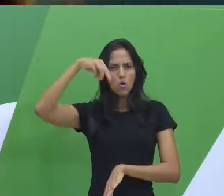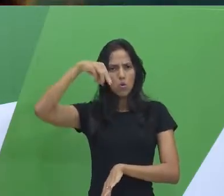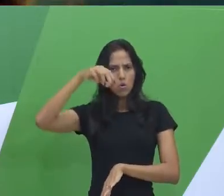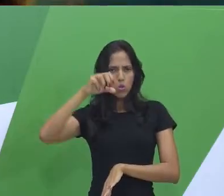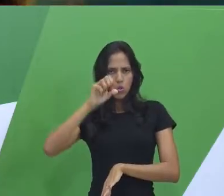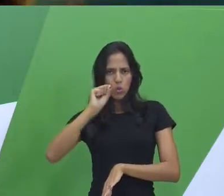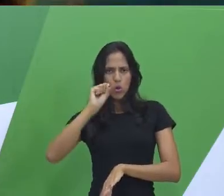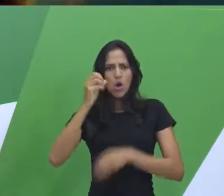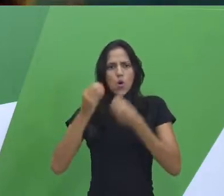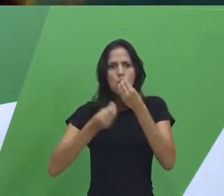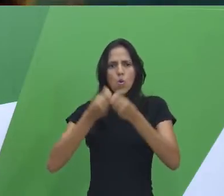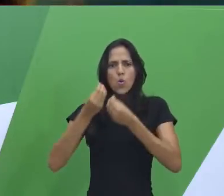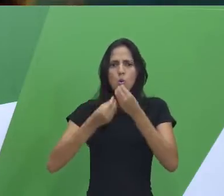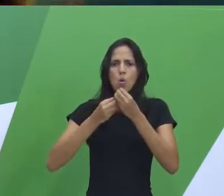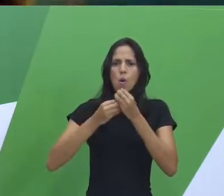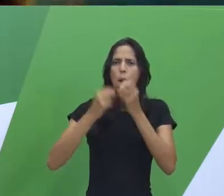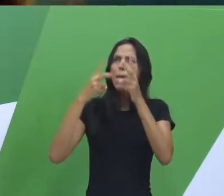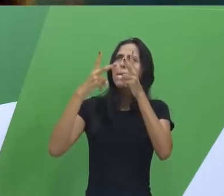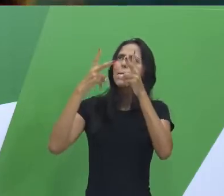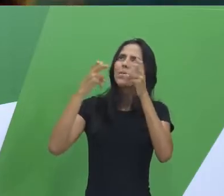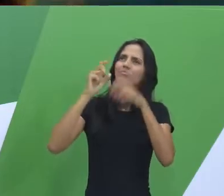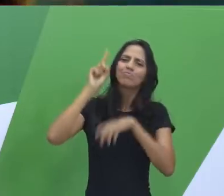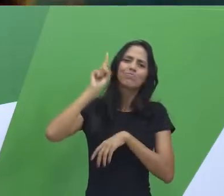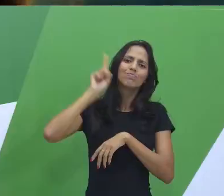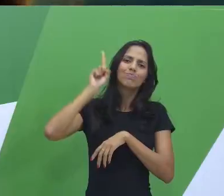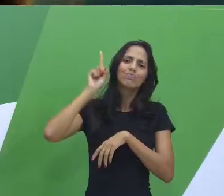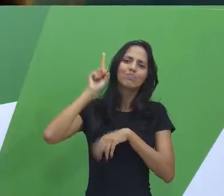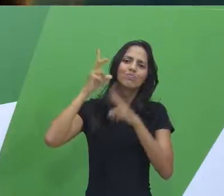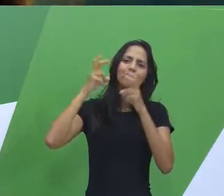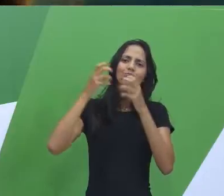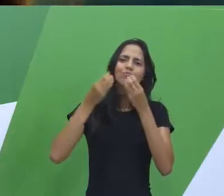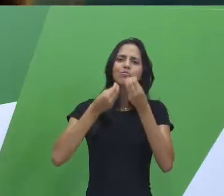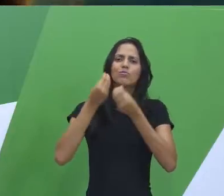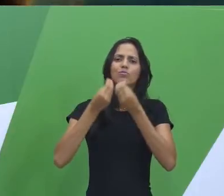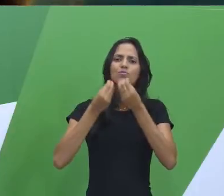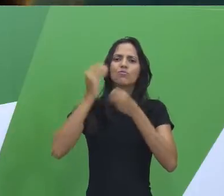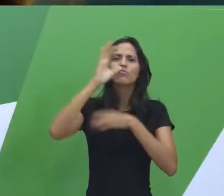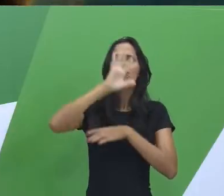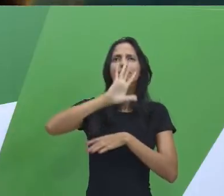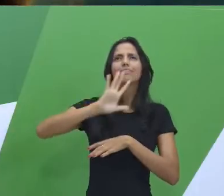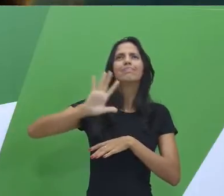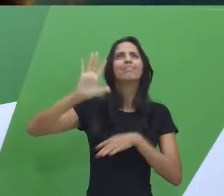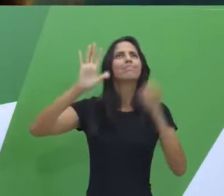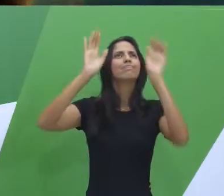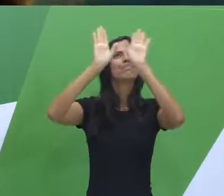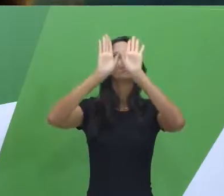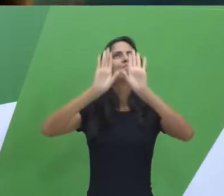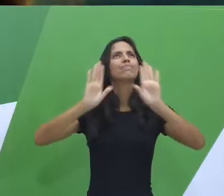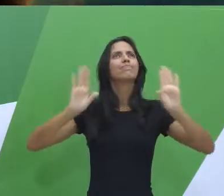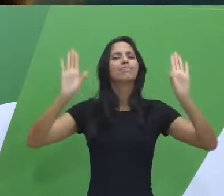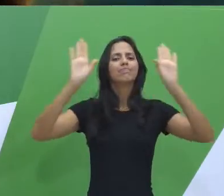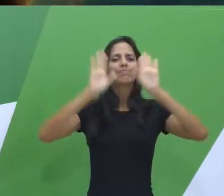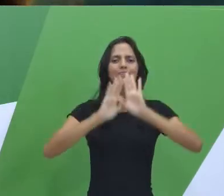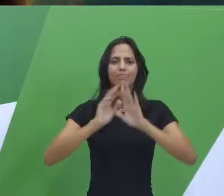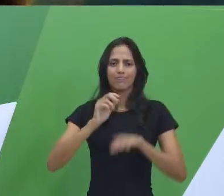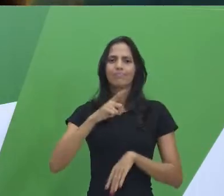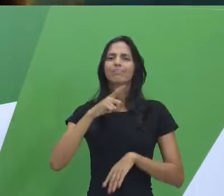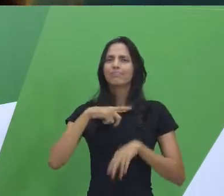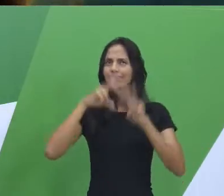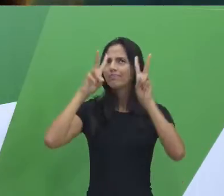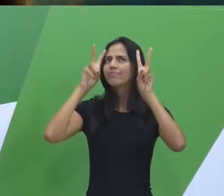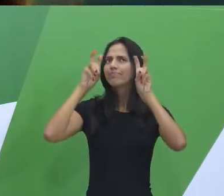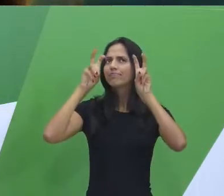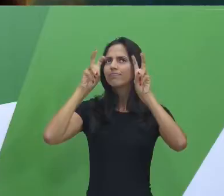quantas formas existem no universo que são propagadas para nós através de imagem que são